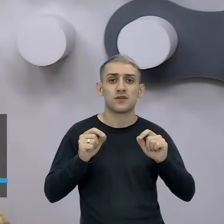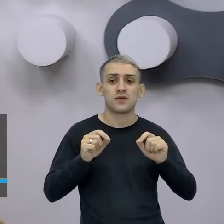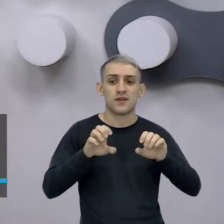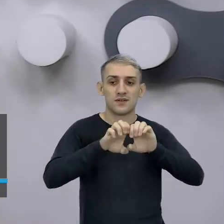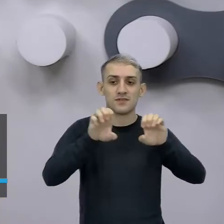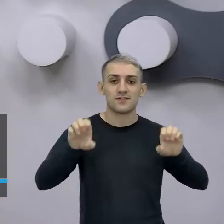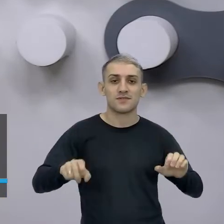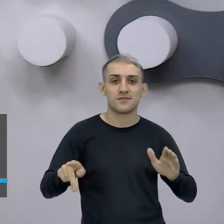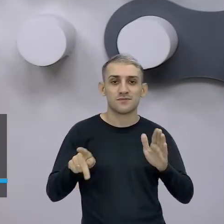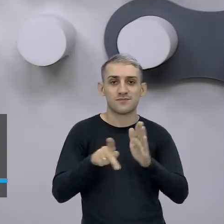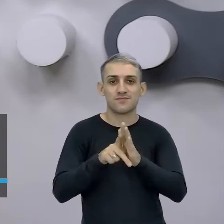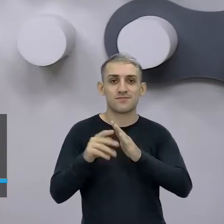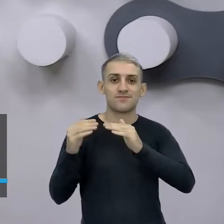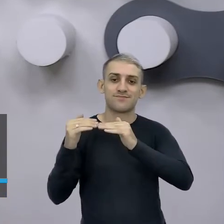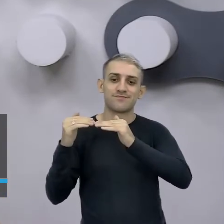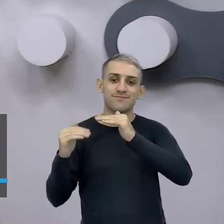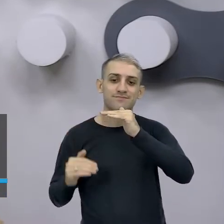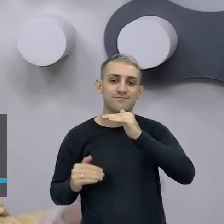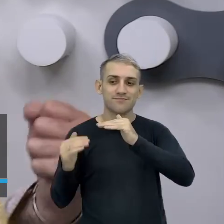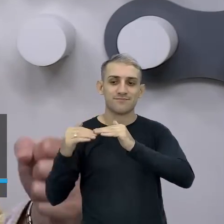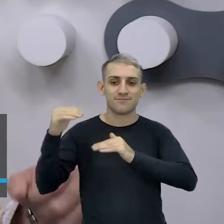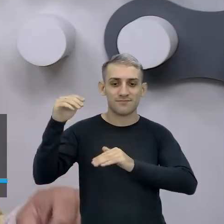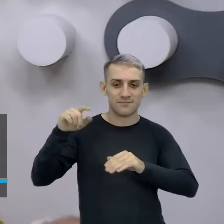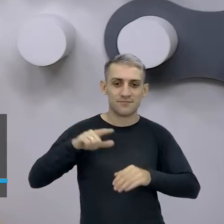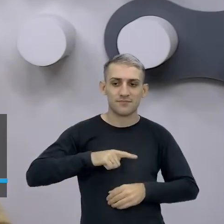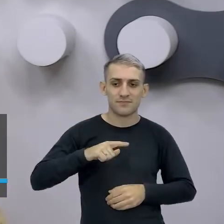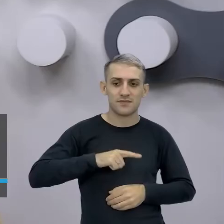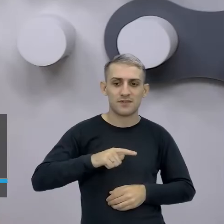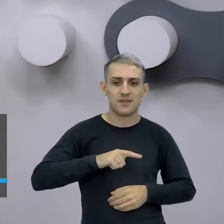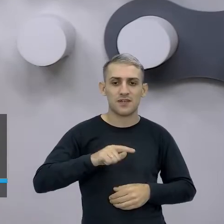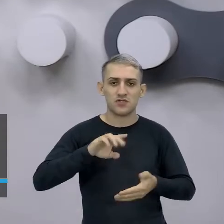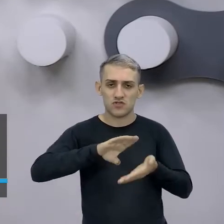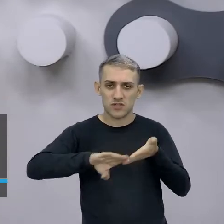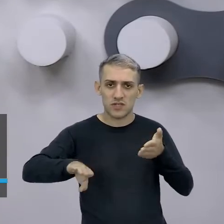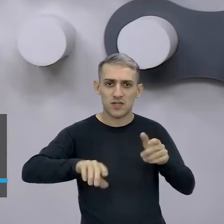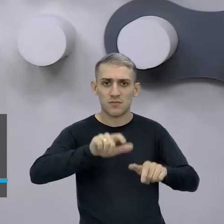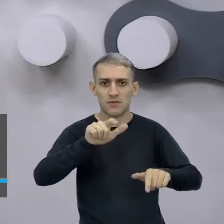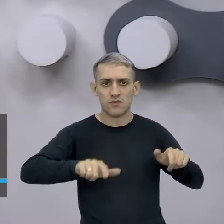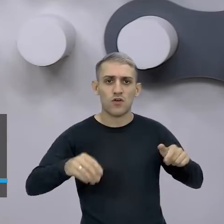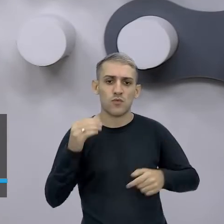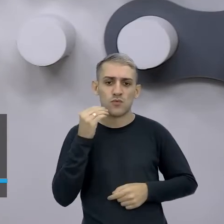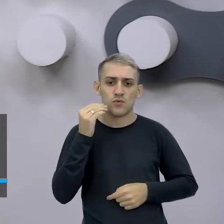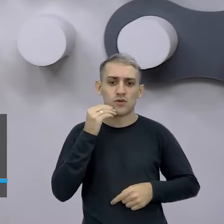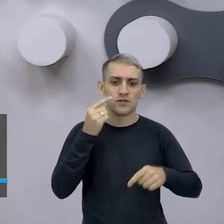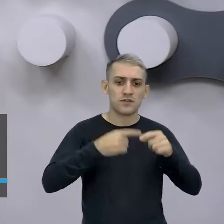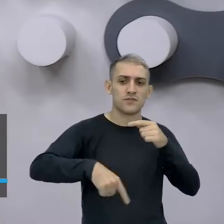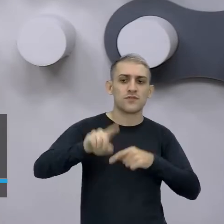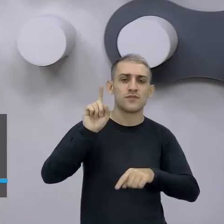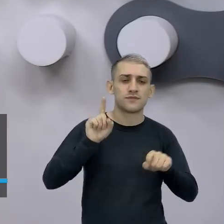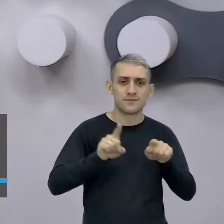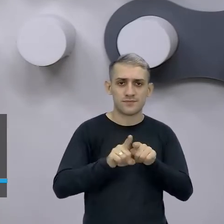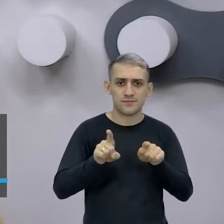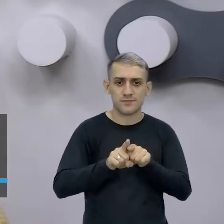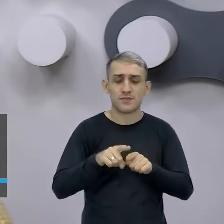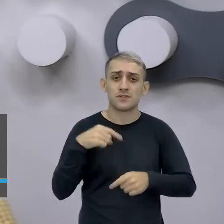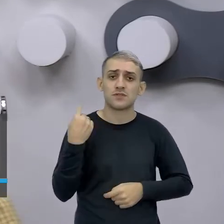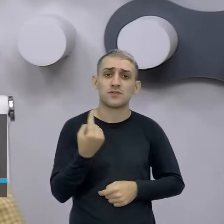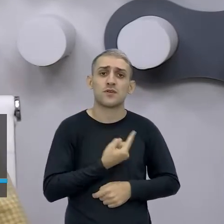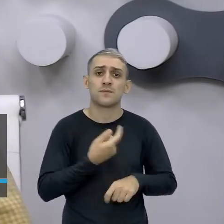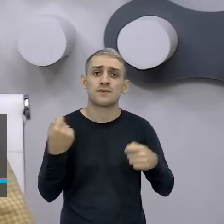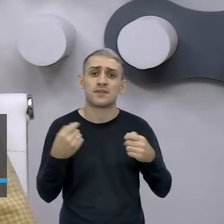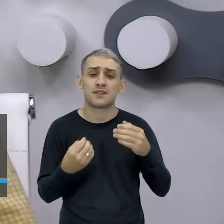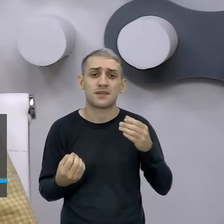de desigualdade que permanece no país, que tira das pessoas a oportunidade de desenvolver os seus talentos. E a gente tem que